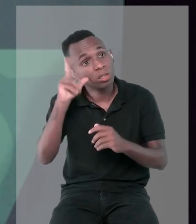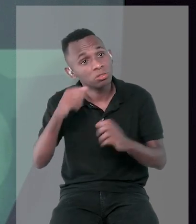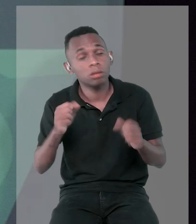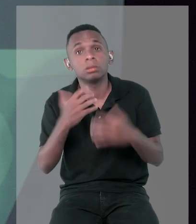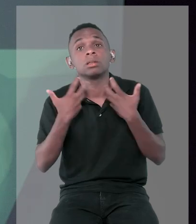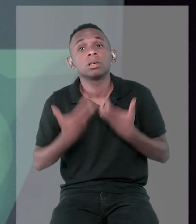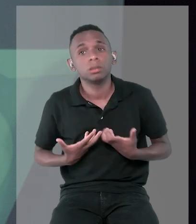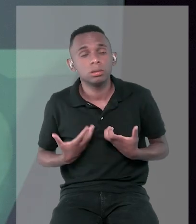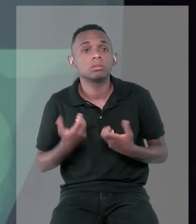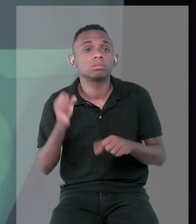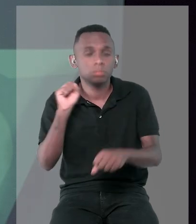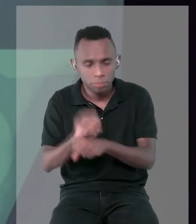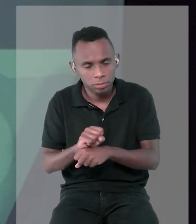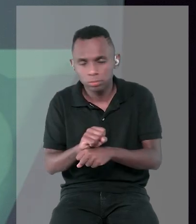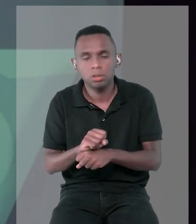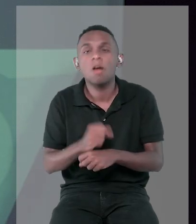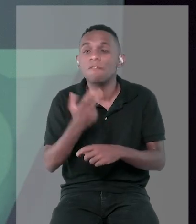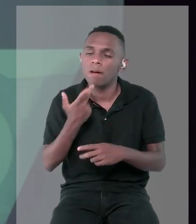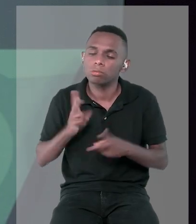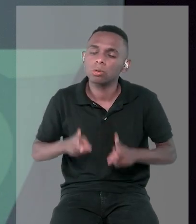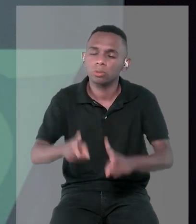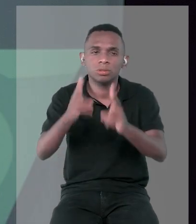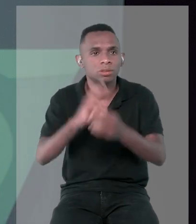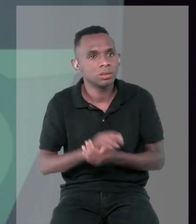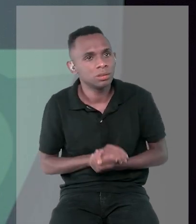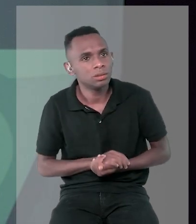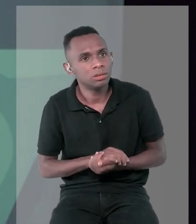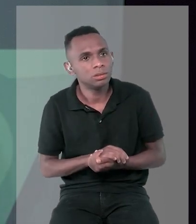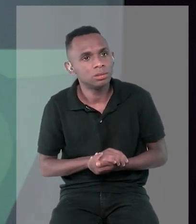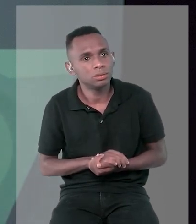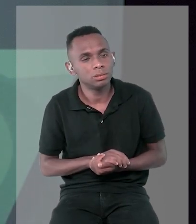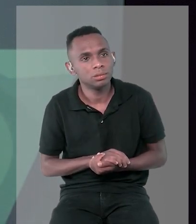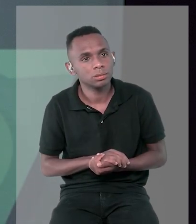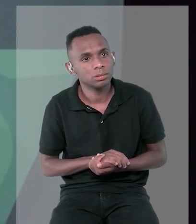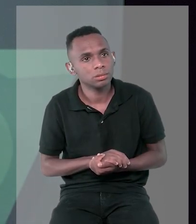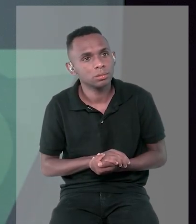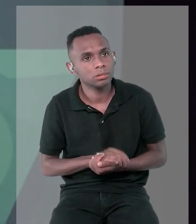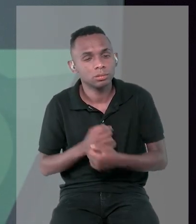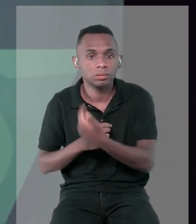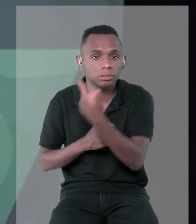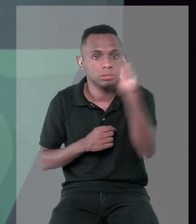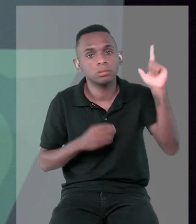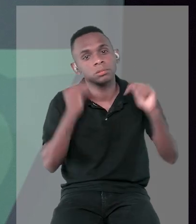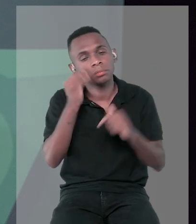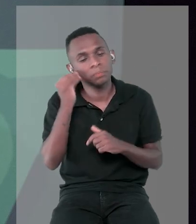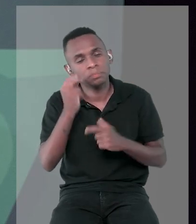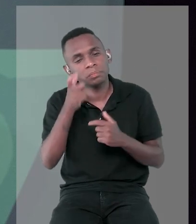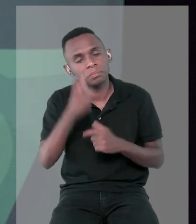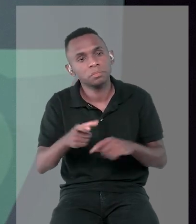achar que já está meio cansativo, você fala stop. A gente fala, continua. Um outro caso, que também eu